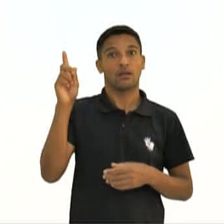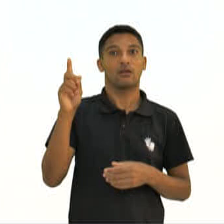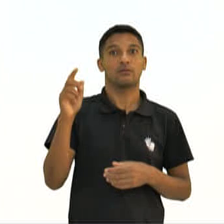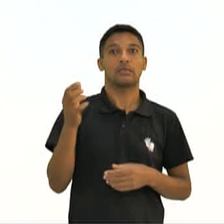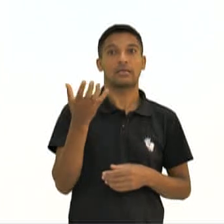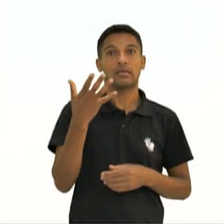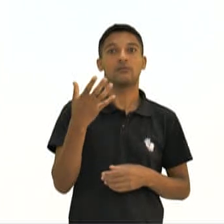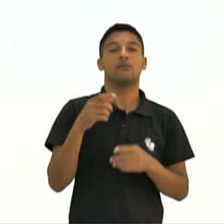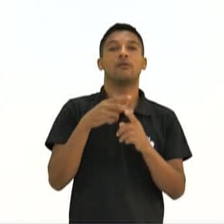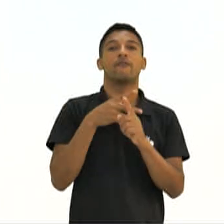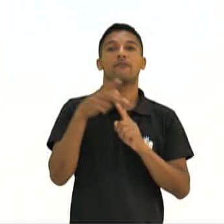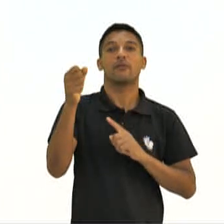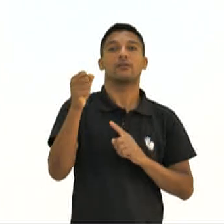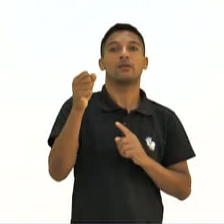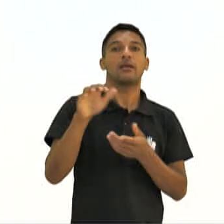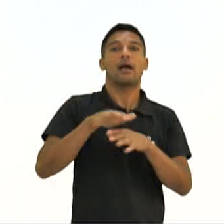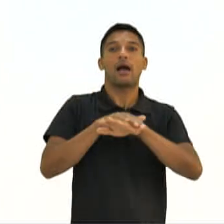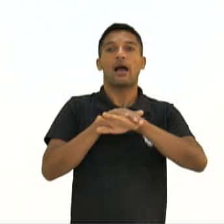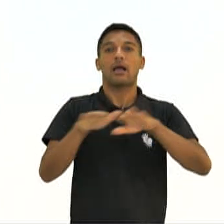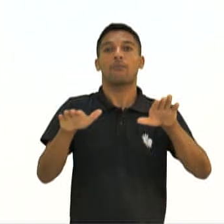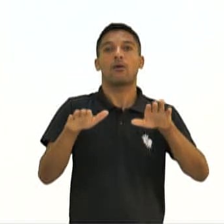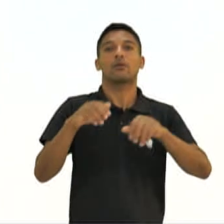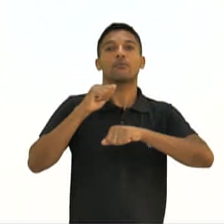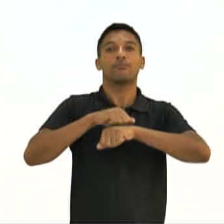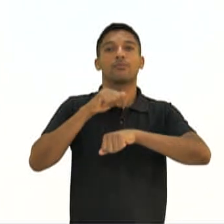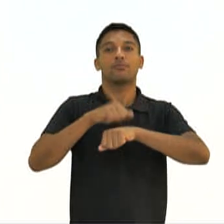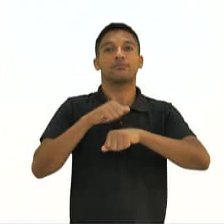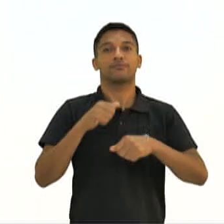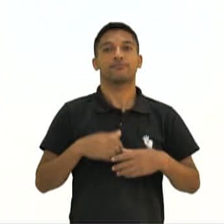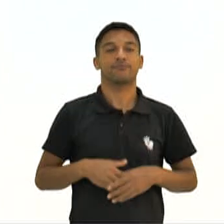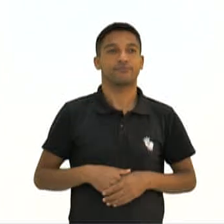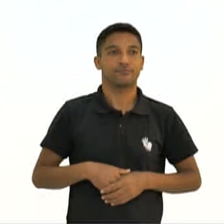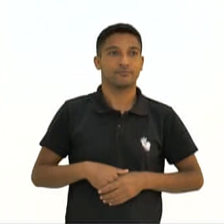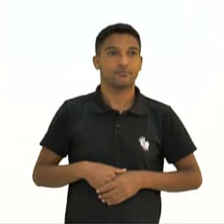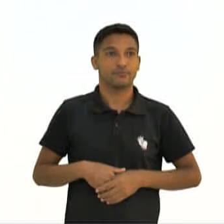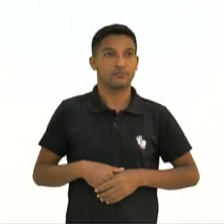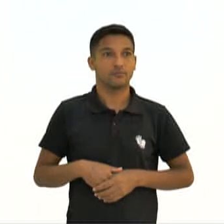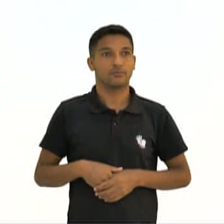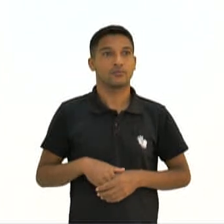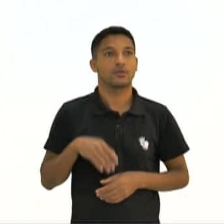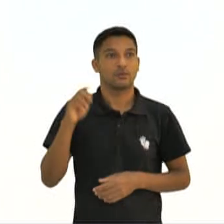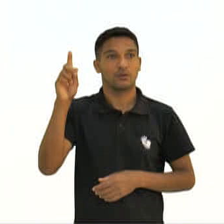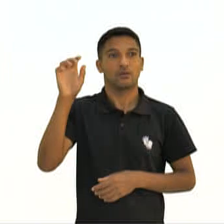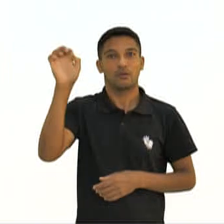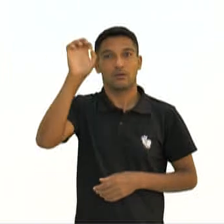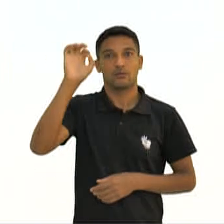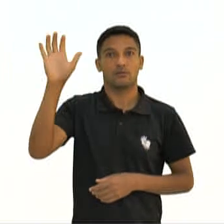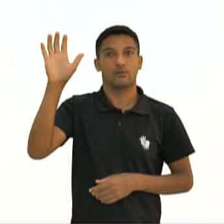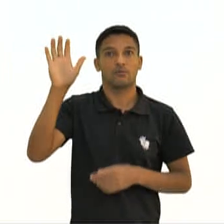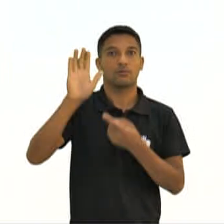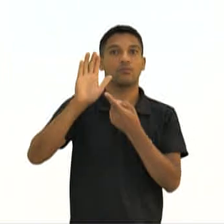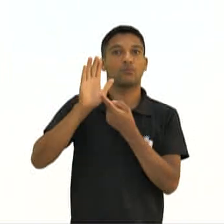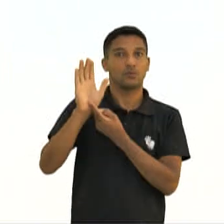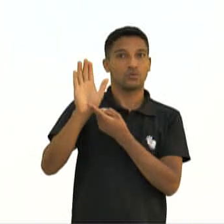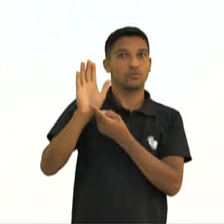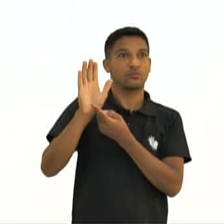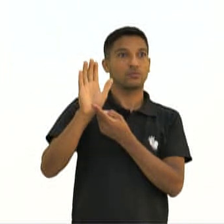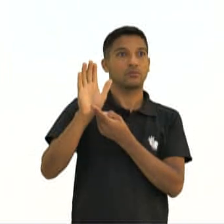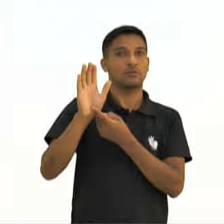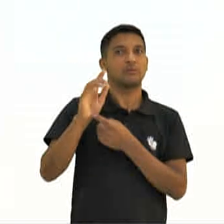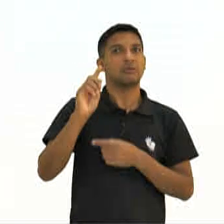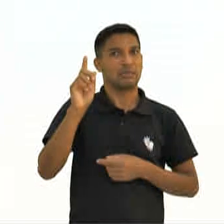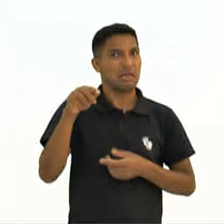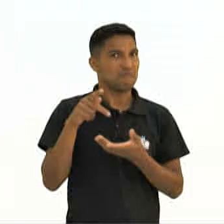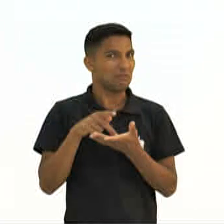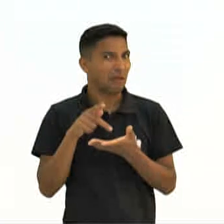suas populações. Segundo esta matéria, uma outra visão, a Europa oferece isso como uma ilusão. Será que isso seria